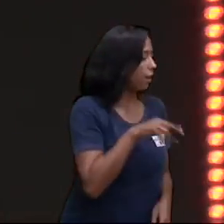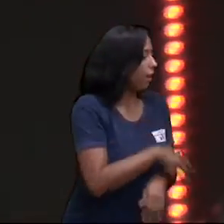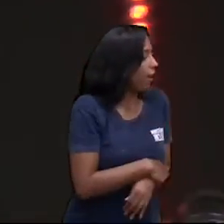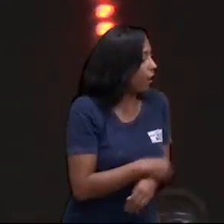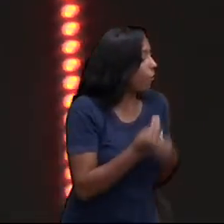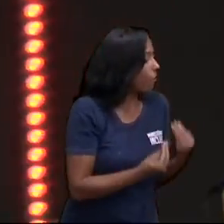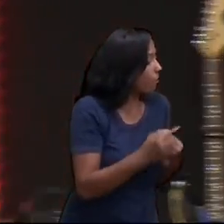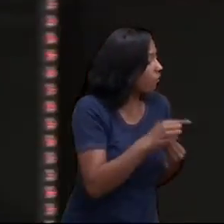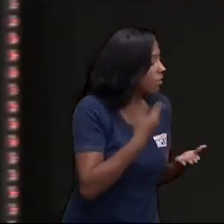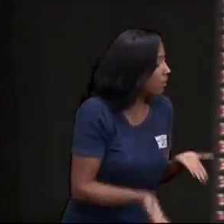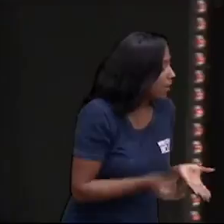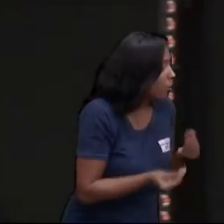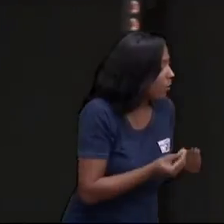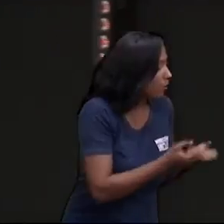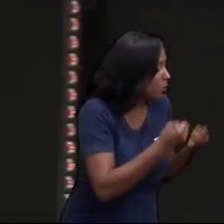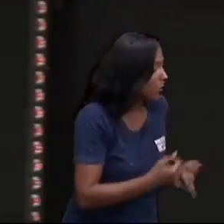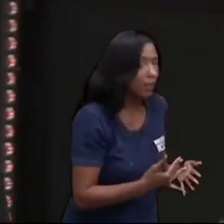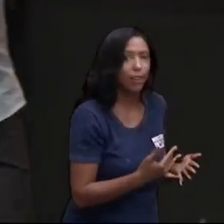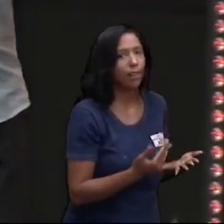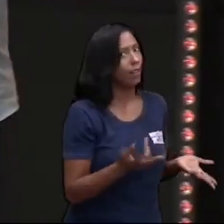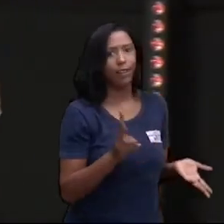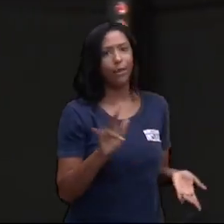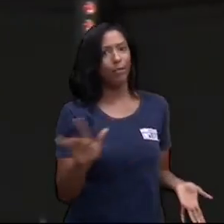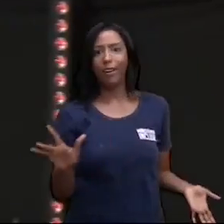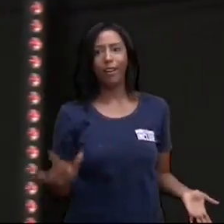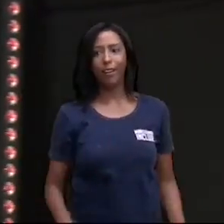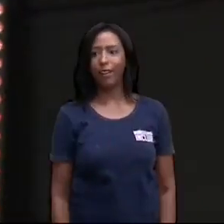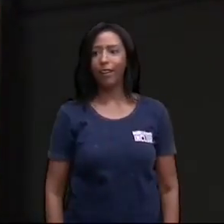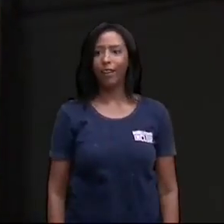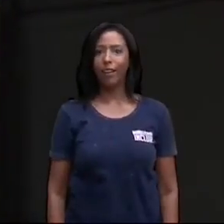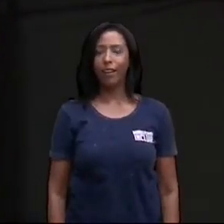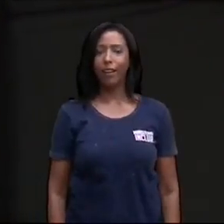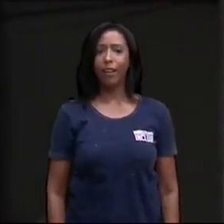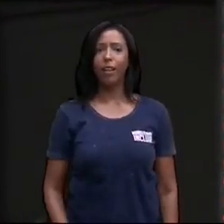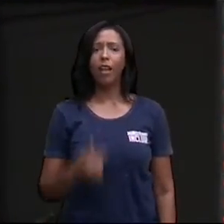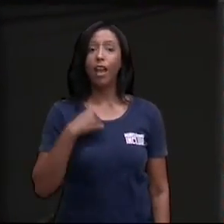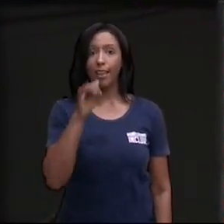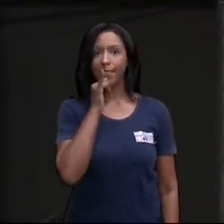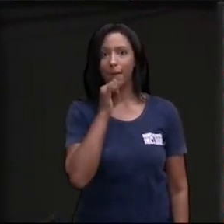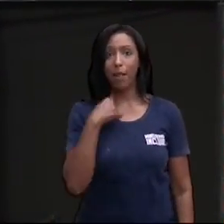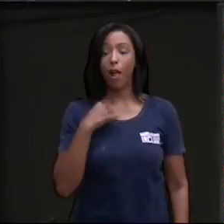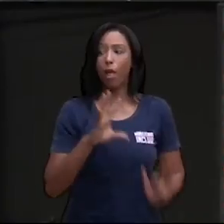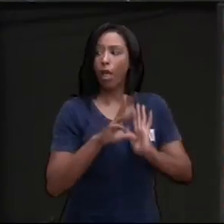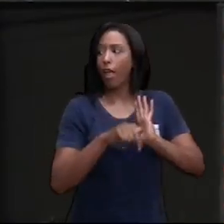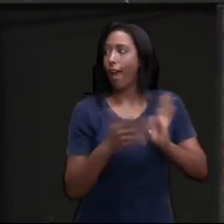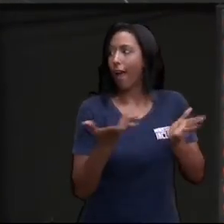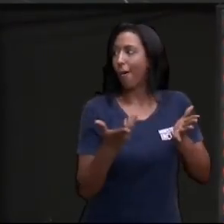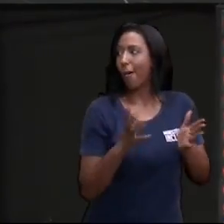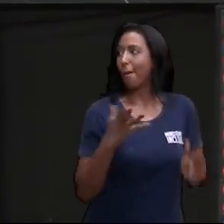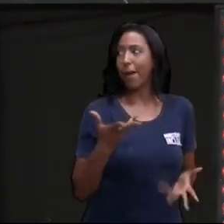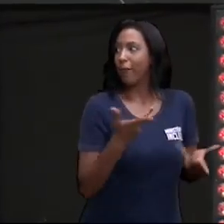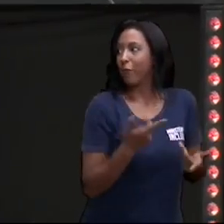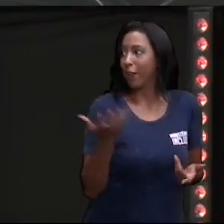e olha eu acabei de de roubar aqui poxa uma coisa maravilhosa não é maravilhoso e